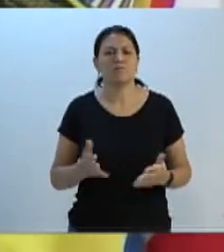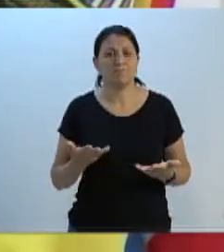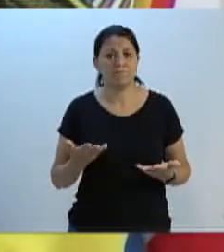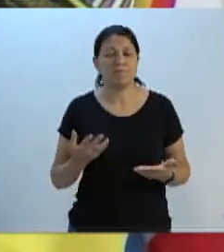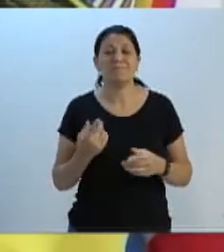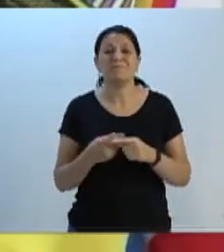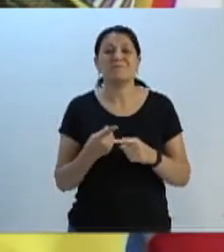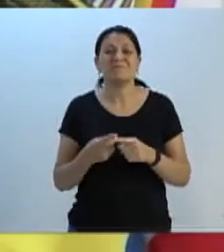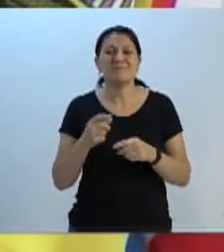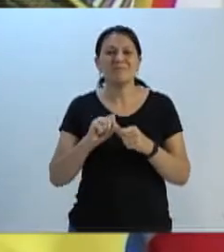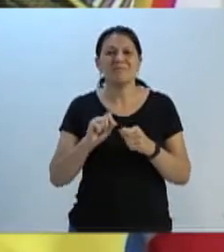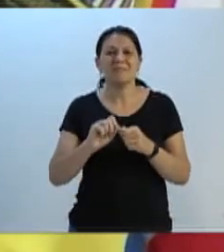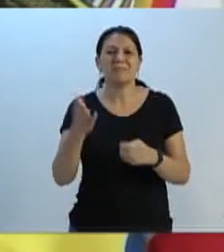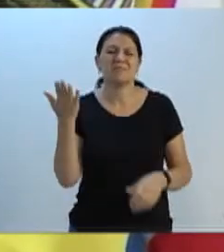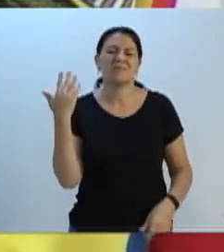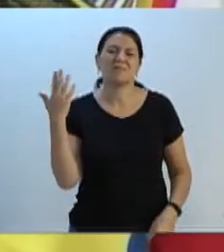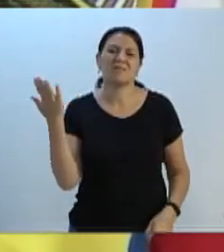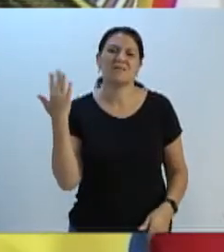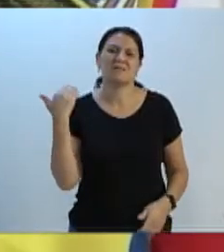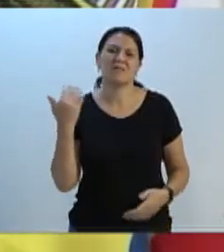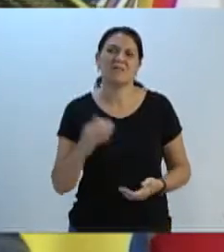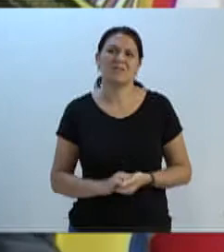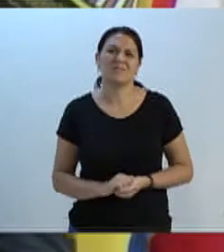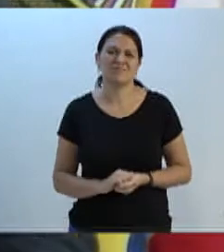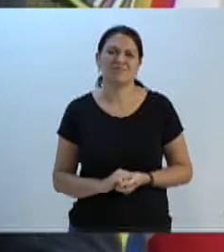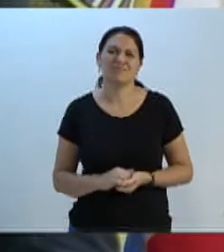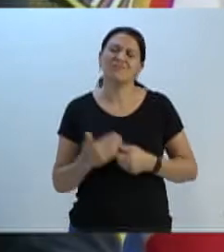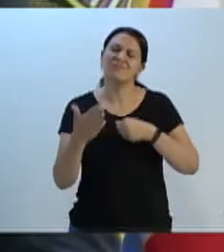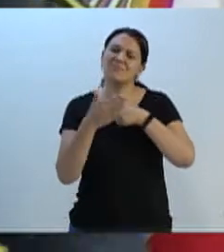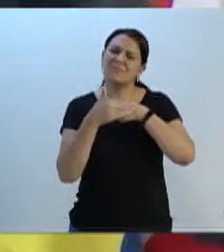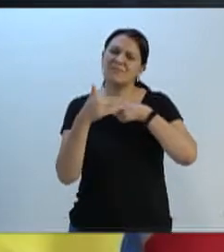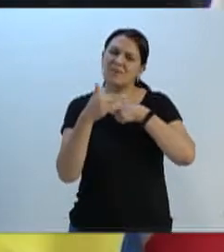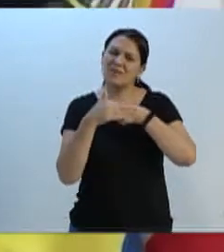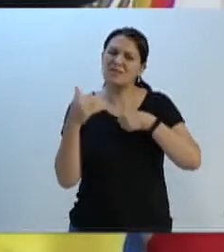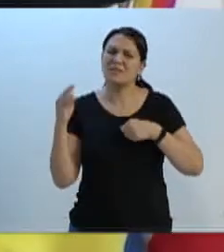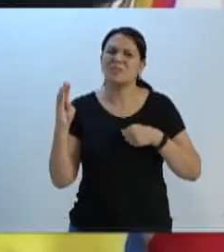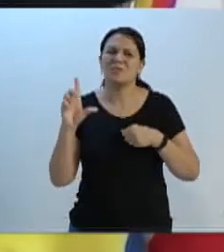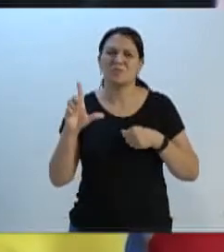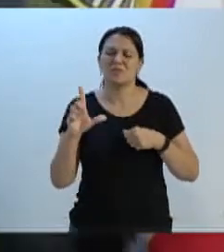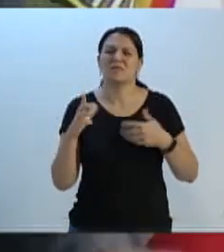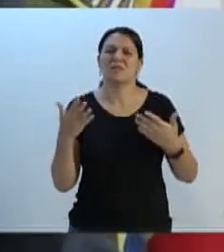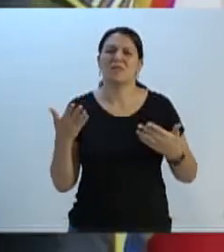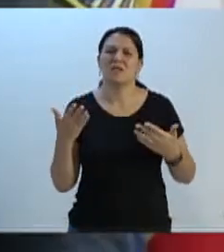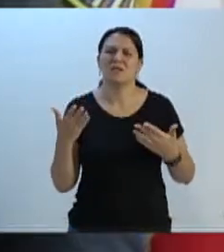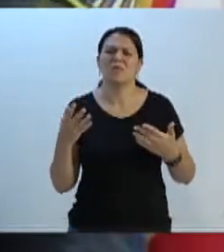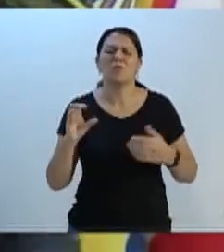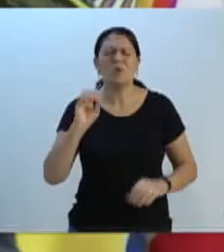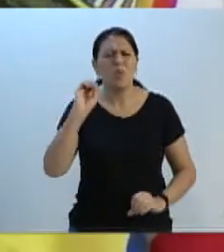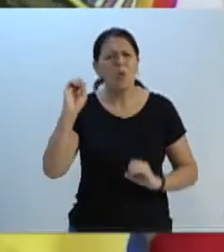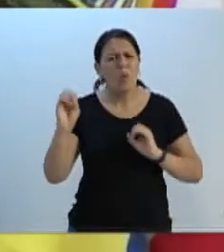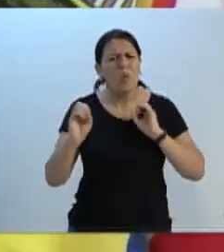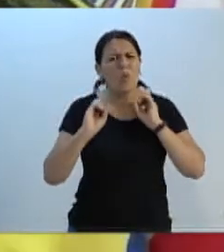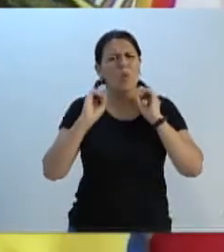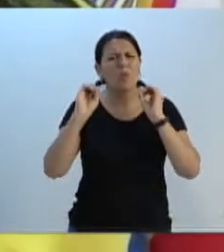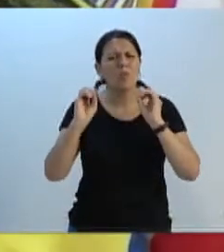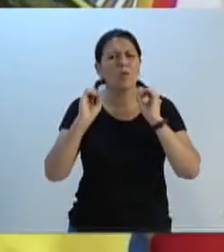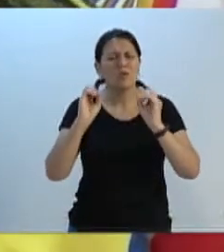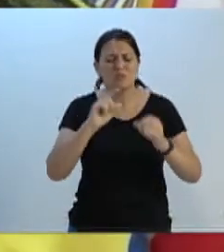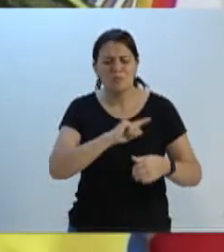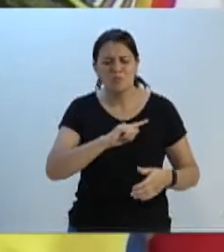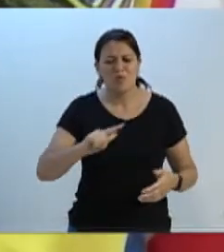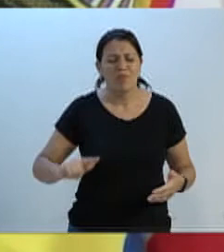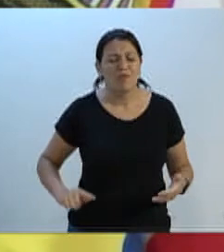que fizeram com ele. Olha o carinho que ele tinha por Blumenau. Além de ter sido um ótimo governador, ele colocou como primeiro